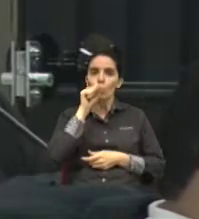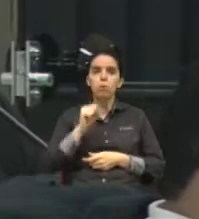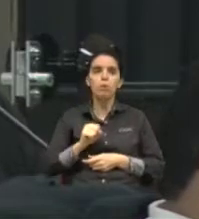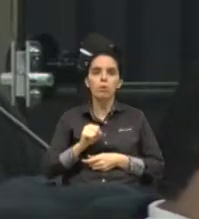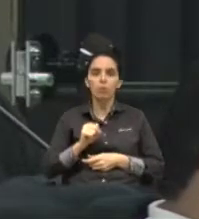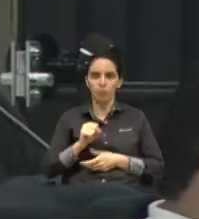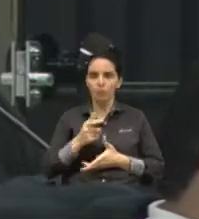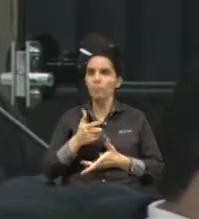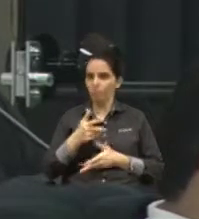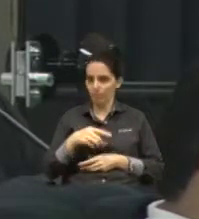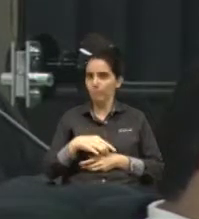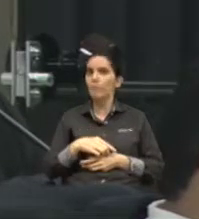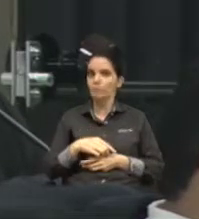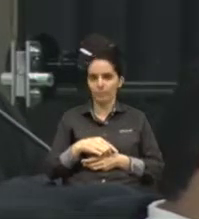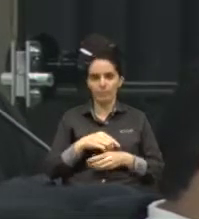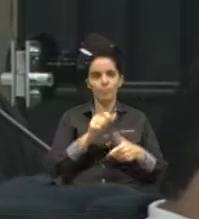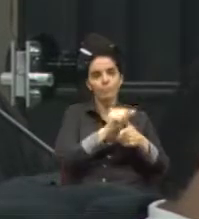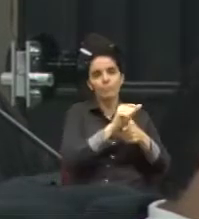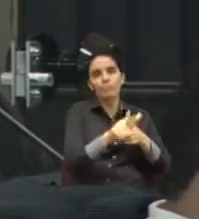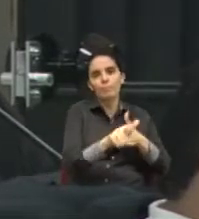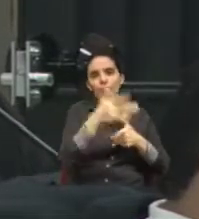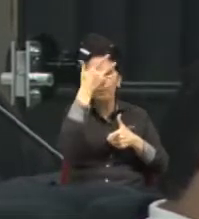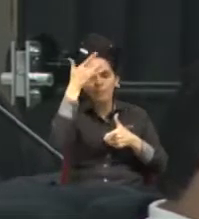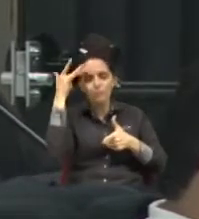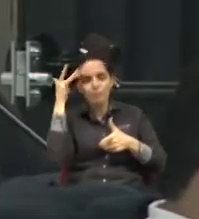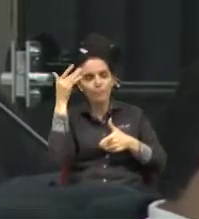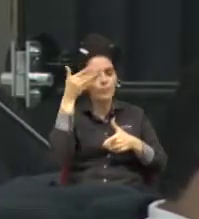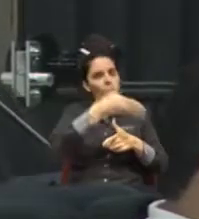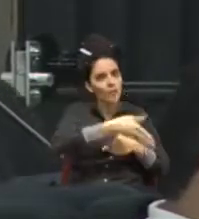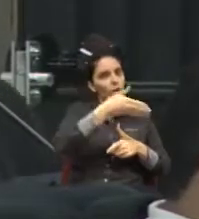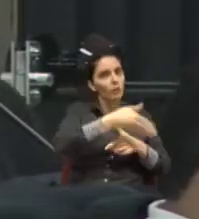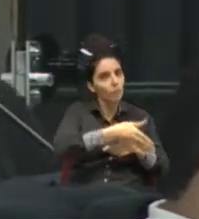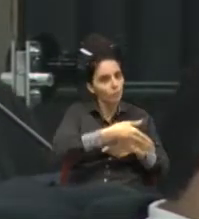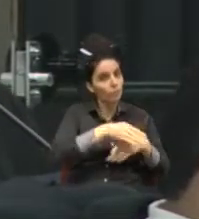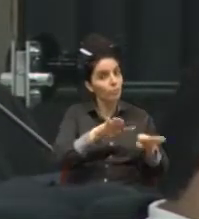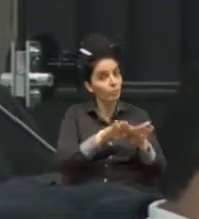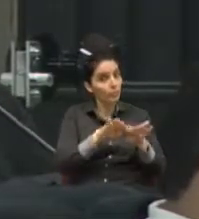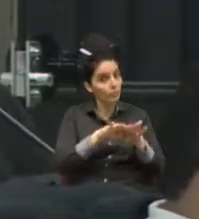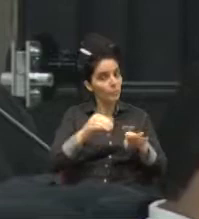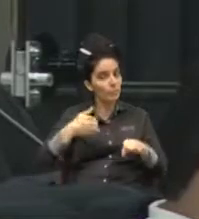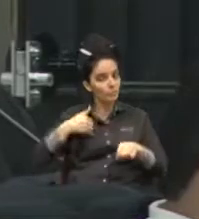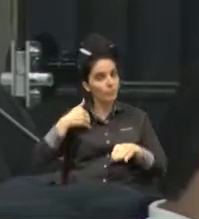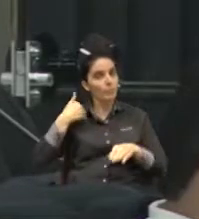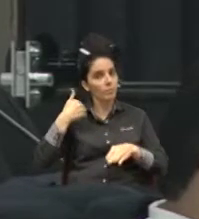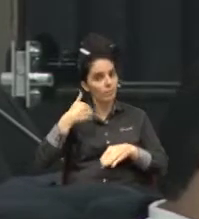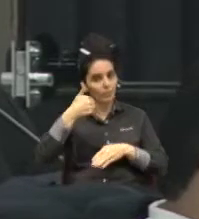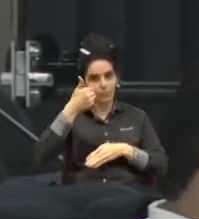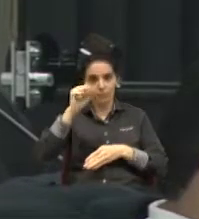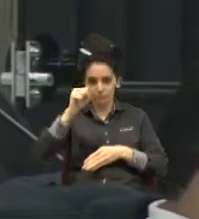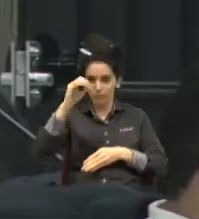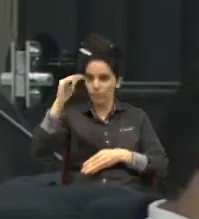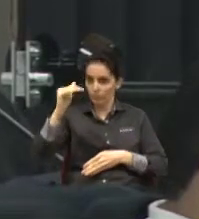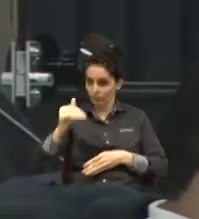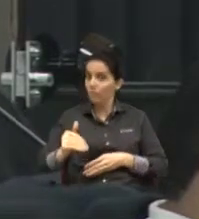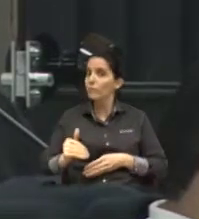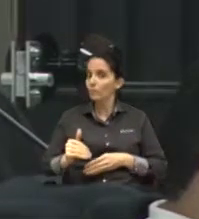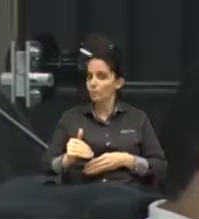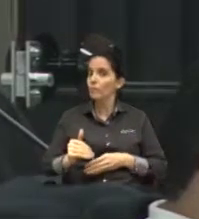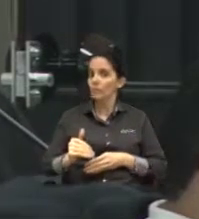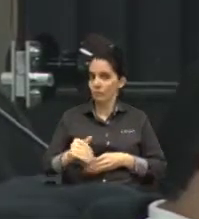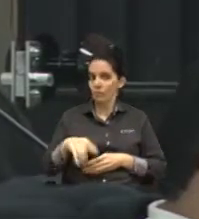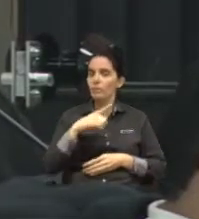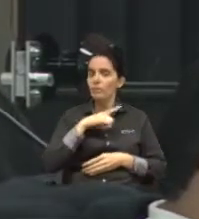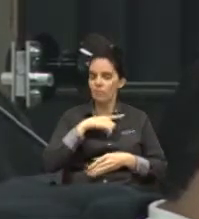para as pessoas, e ali nós temos menores, inclusive já fiquei sabendo, já mandei verificar, tem menores